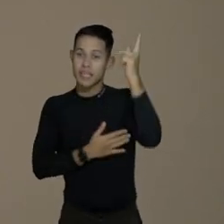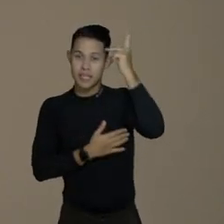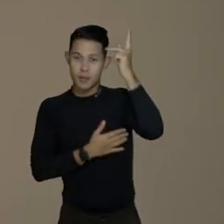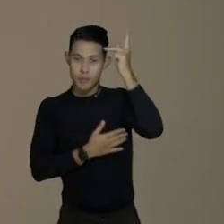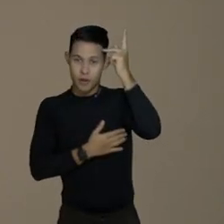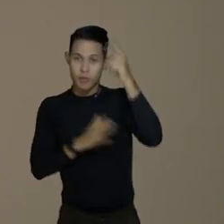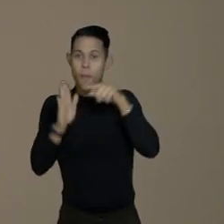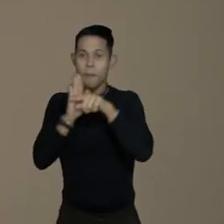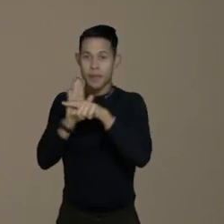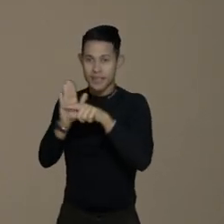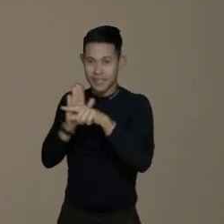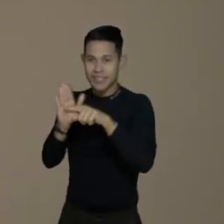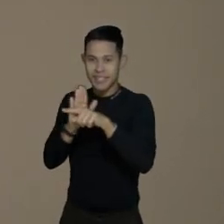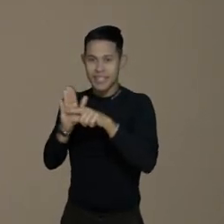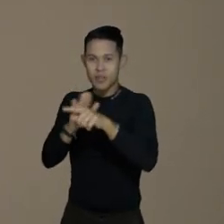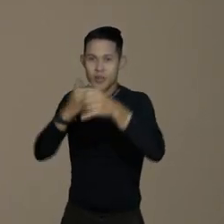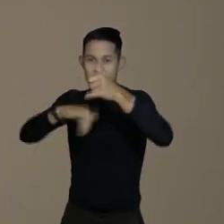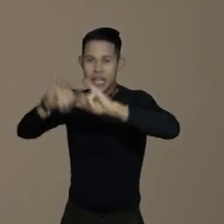laboratório de